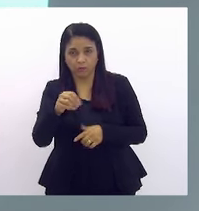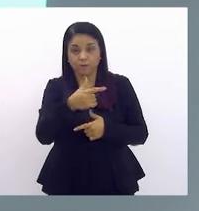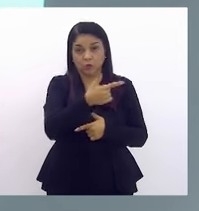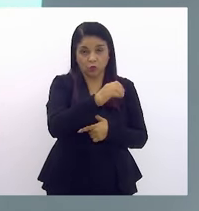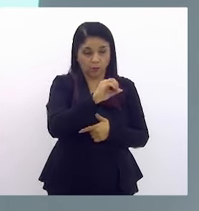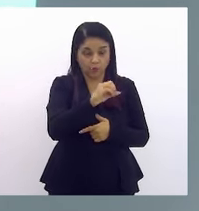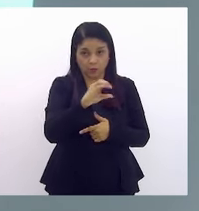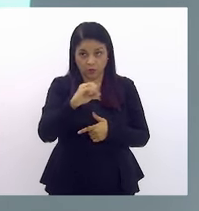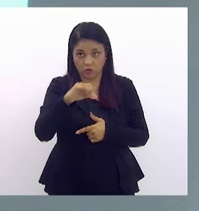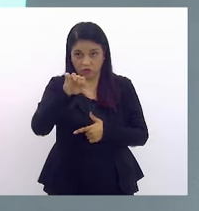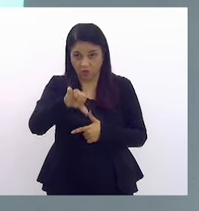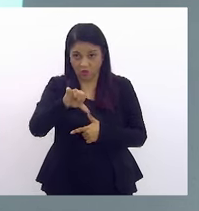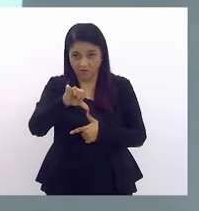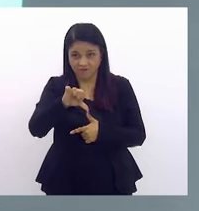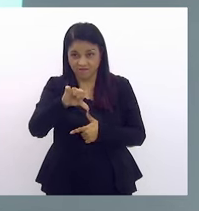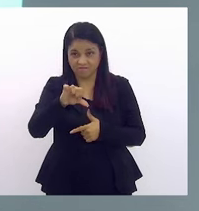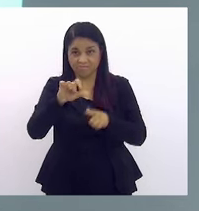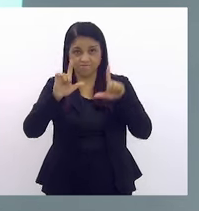essa parte,